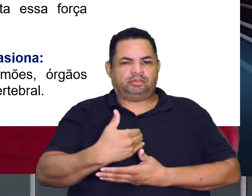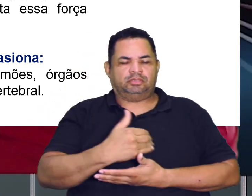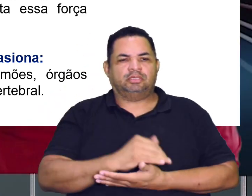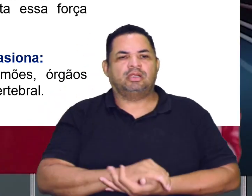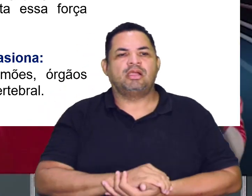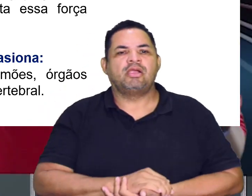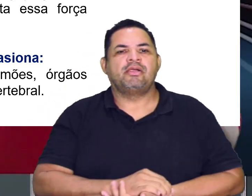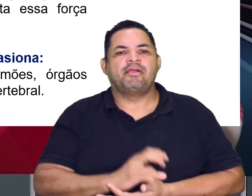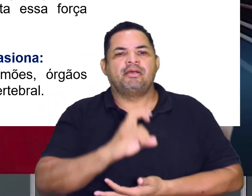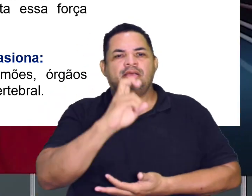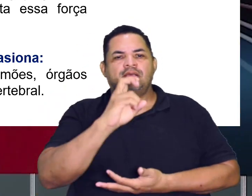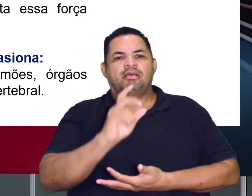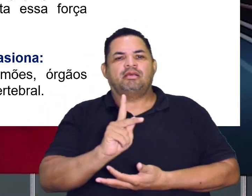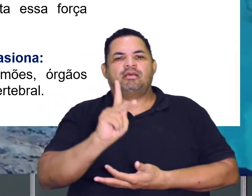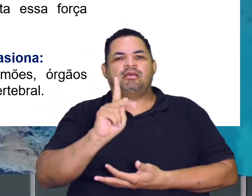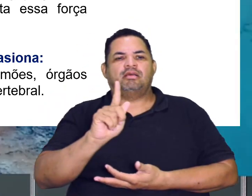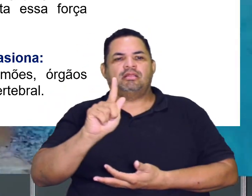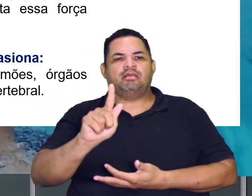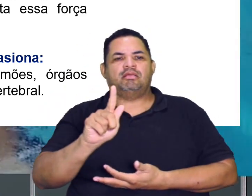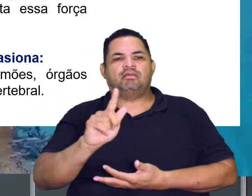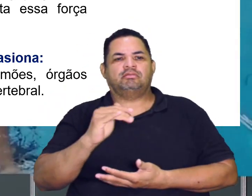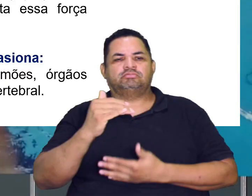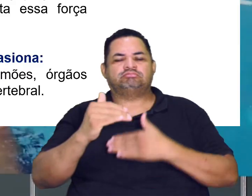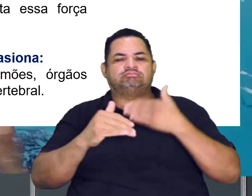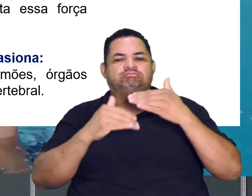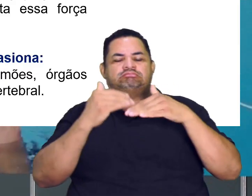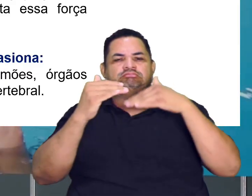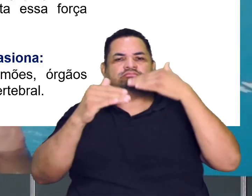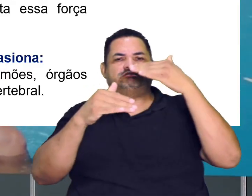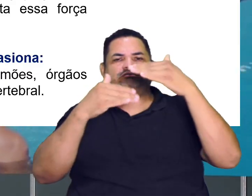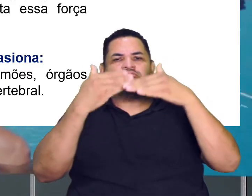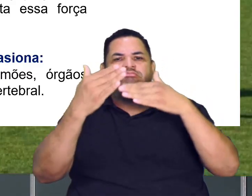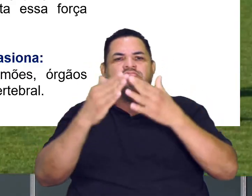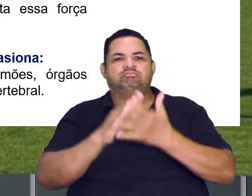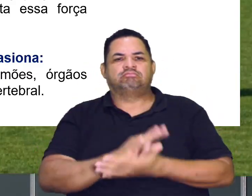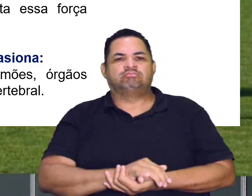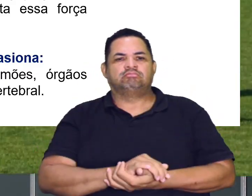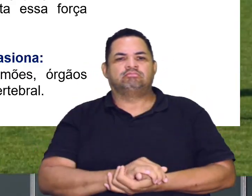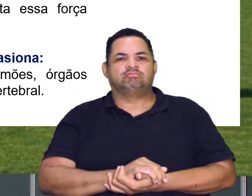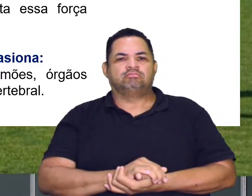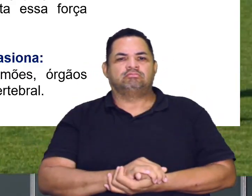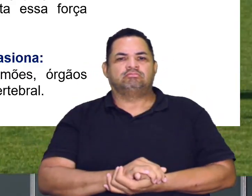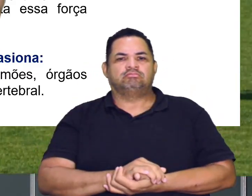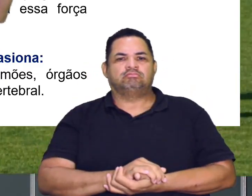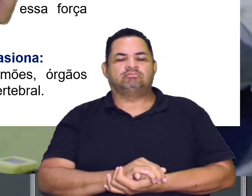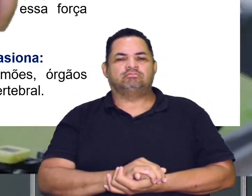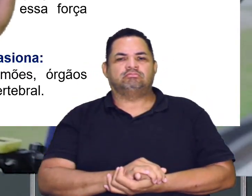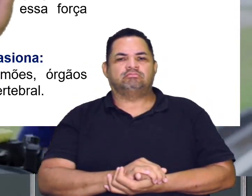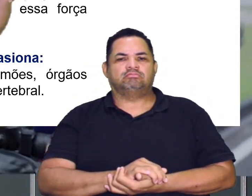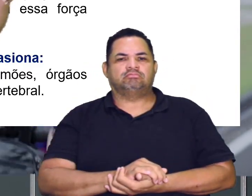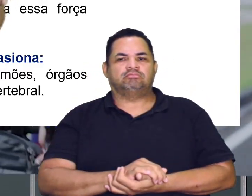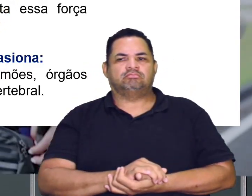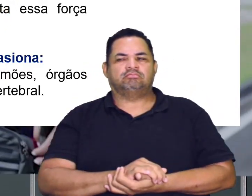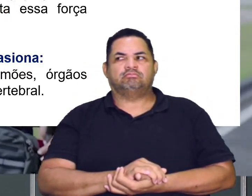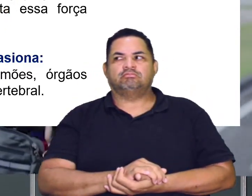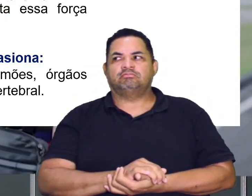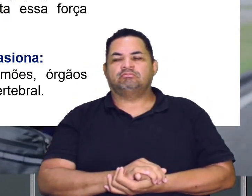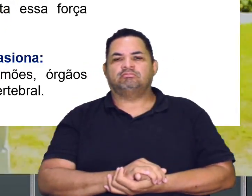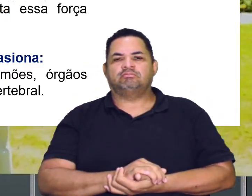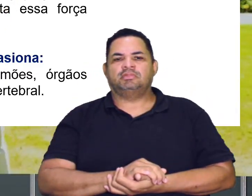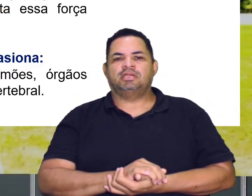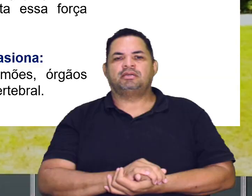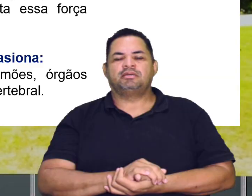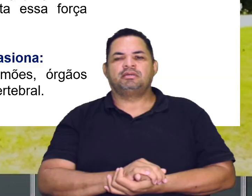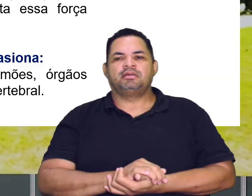cabeça pesava em torno de 5 quilos, vai só aumentando, né, vai gradativamente sobrecarregando aí essa estrutura,